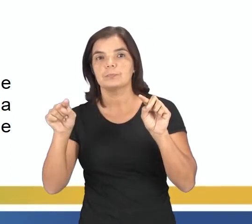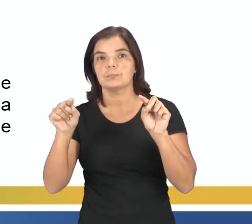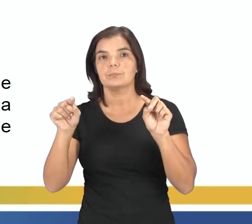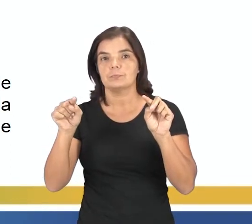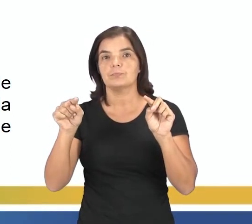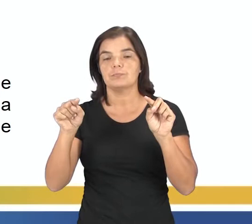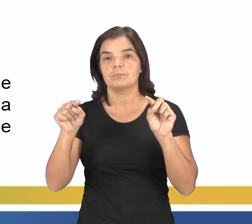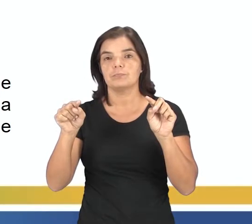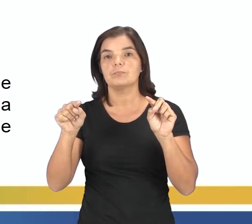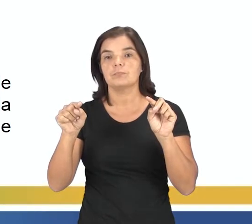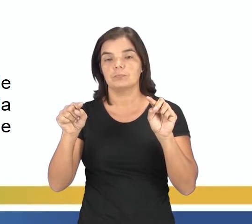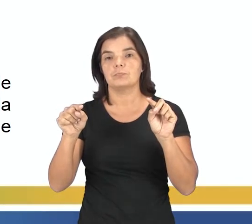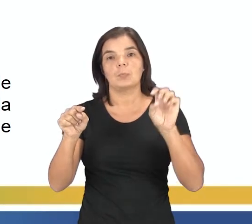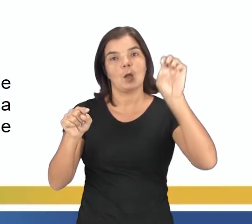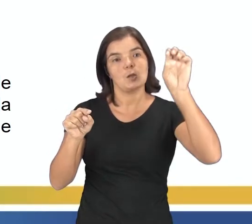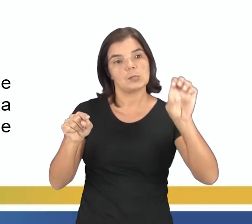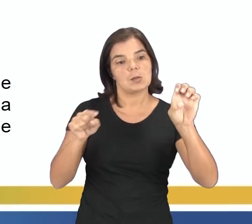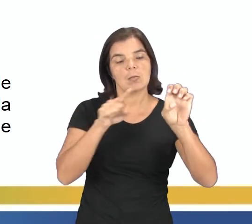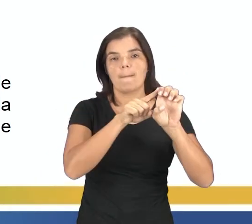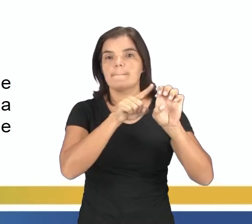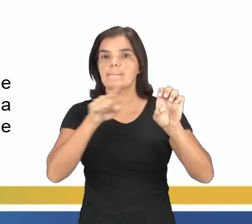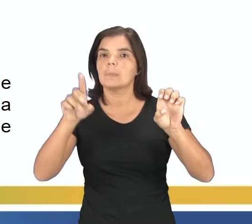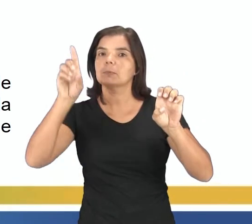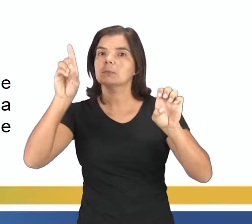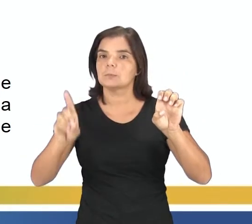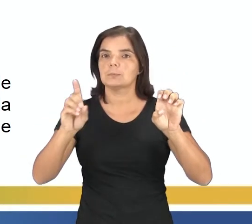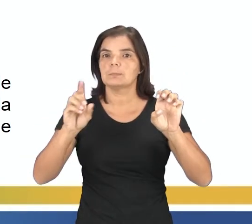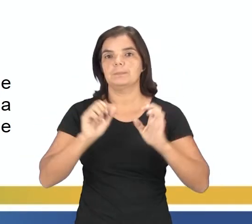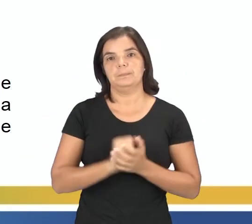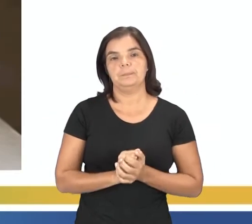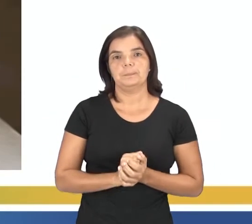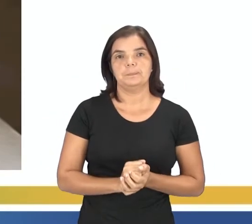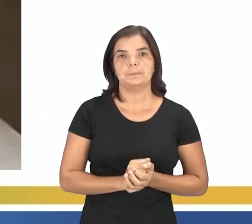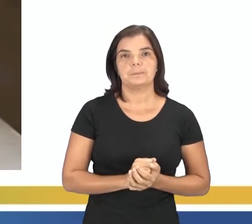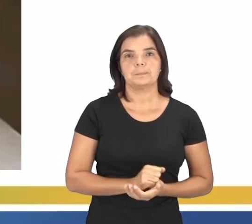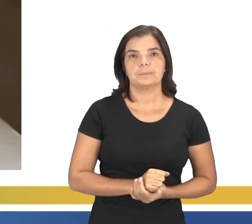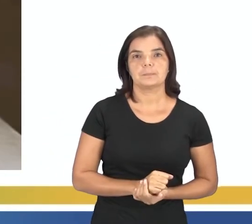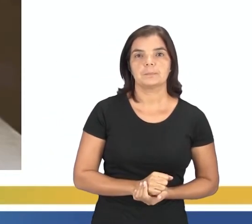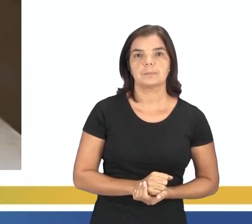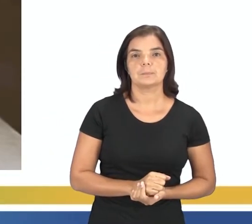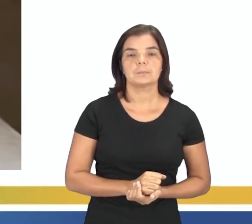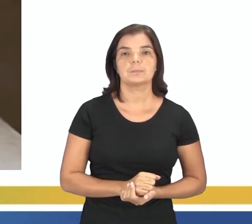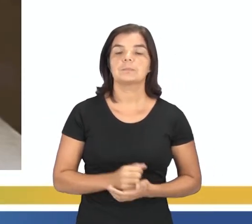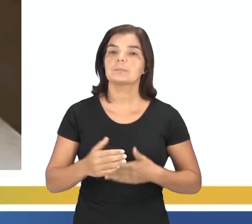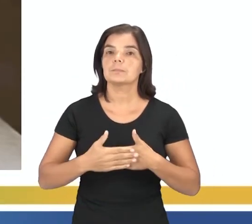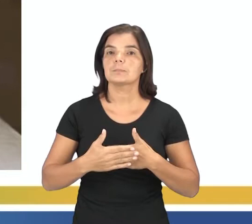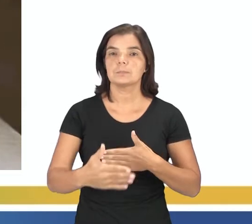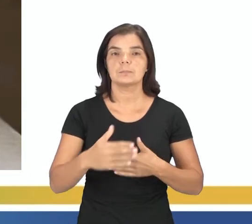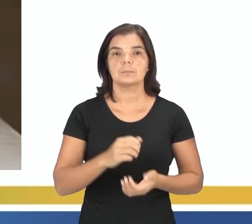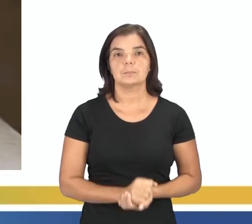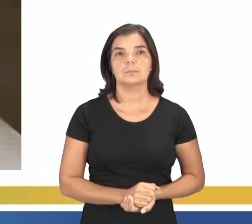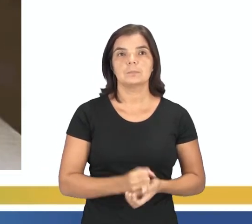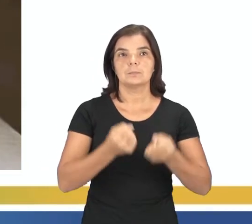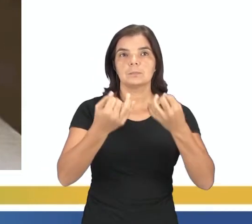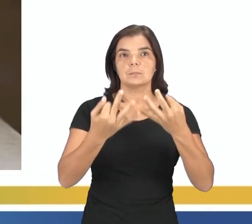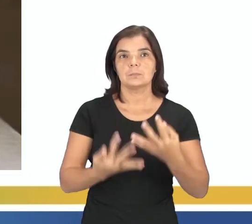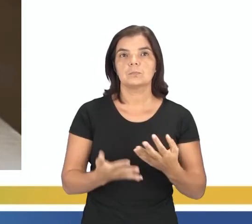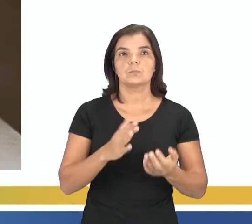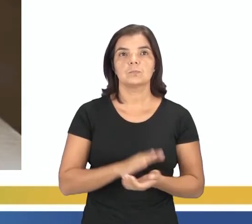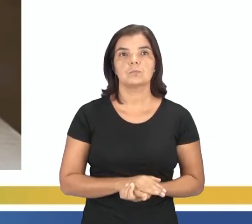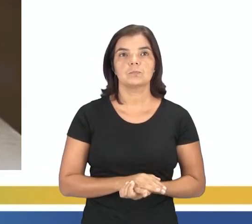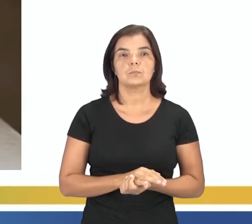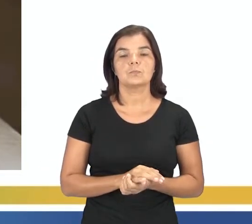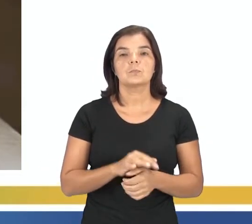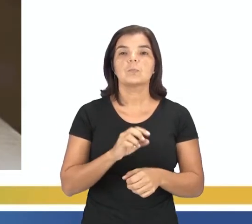e no sentido da esquerda para a direita, certo? Dando sequência, vamos falar aqui